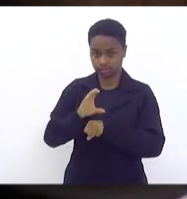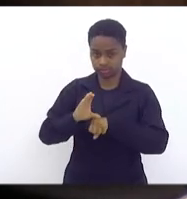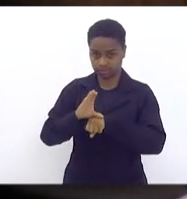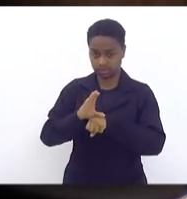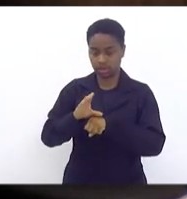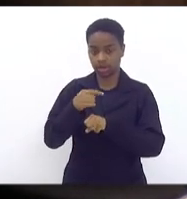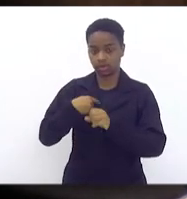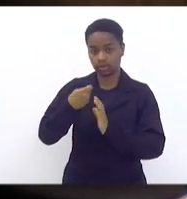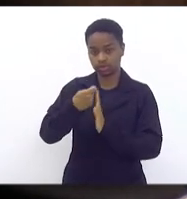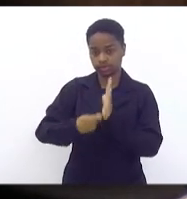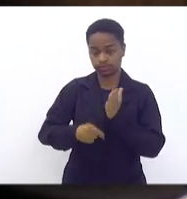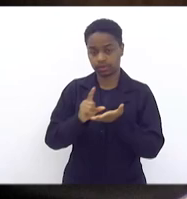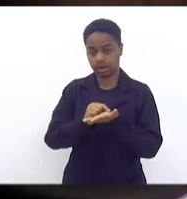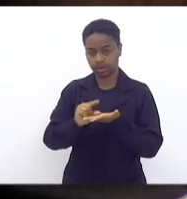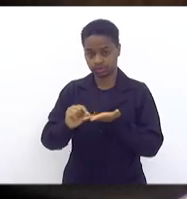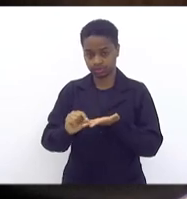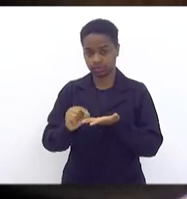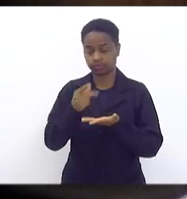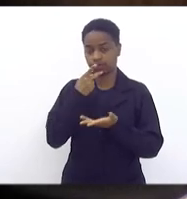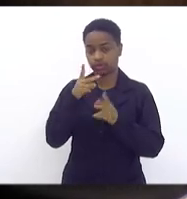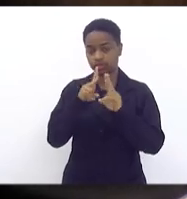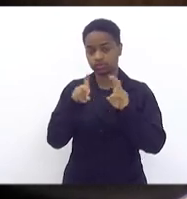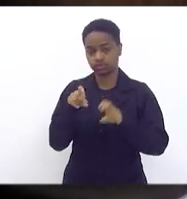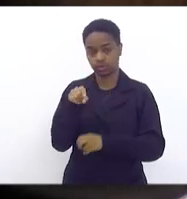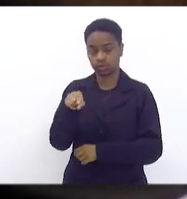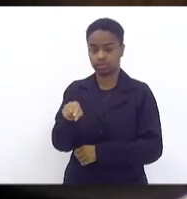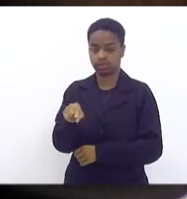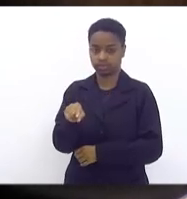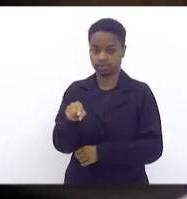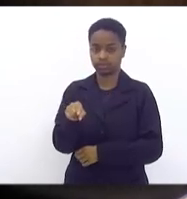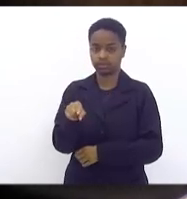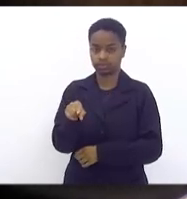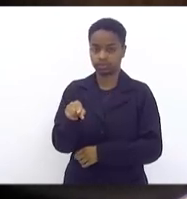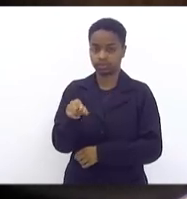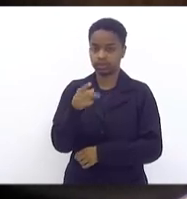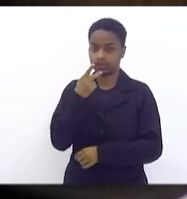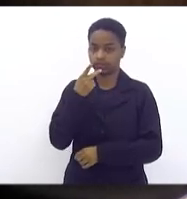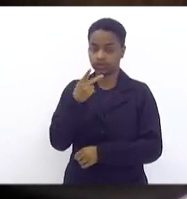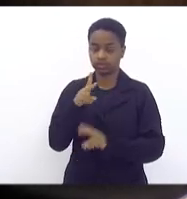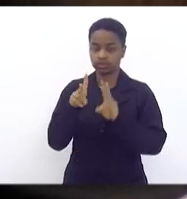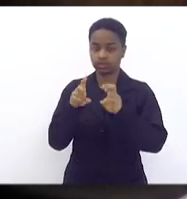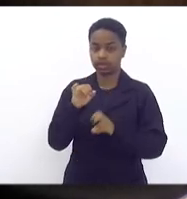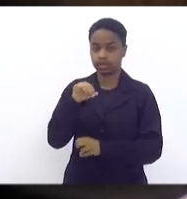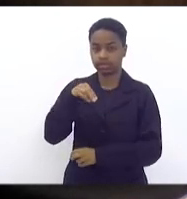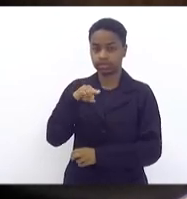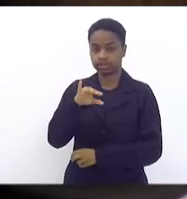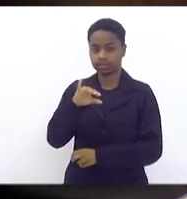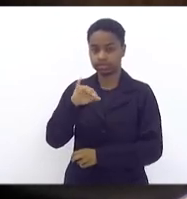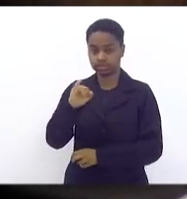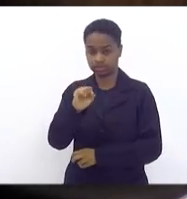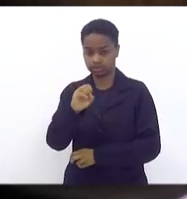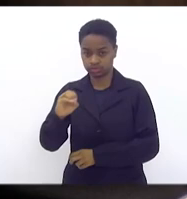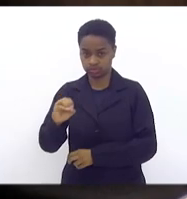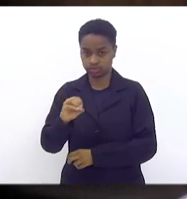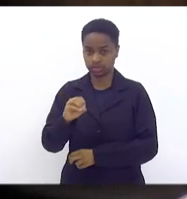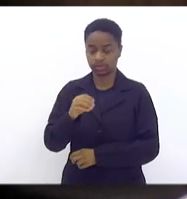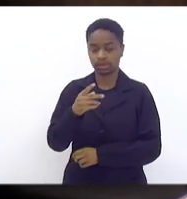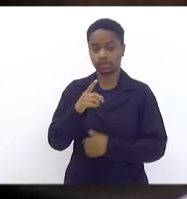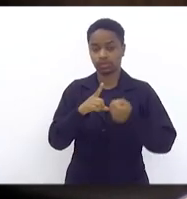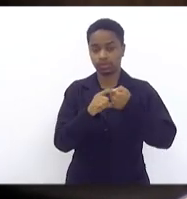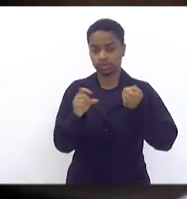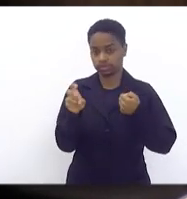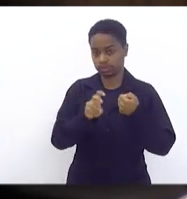um um artigo exatamente sobre este inciso específico do artigo 5º da constituição que é